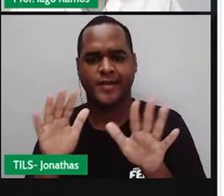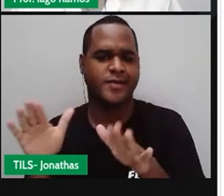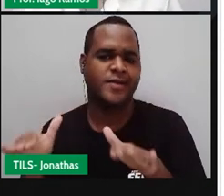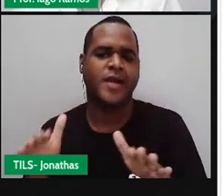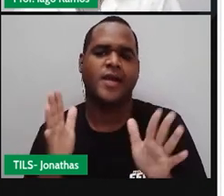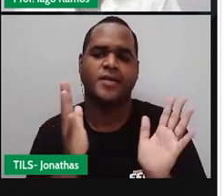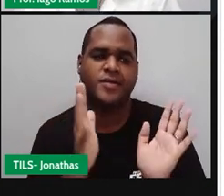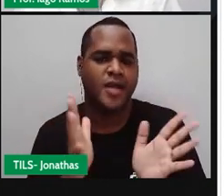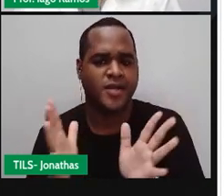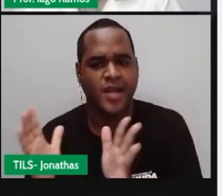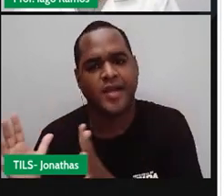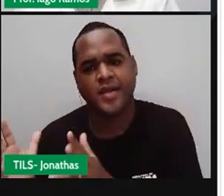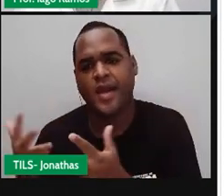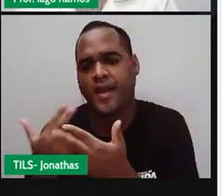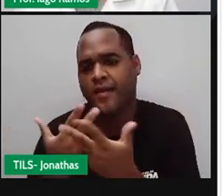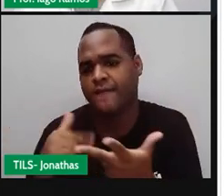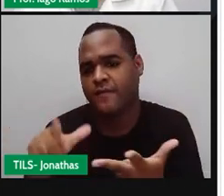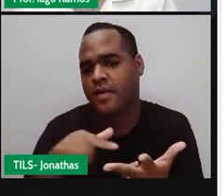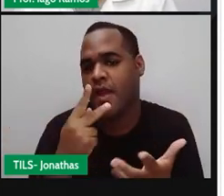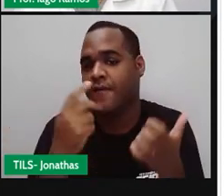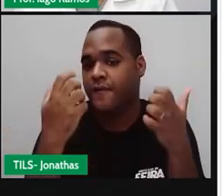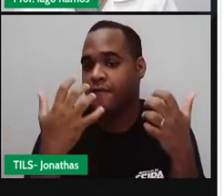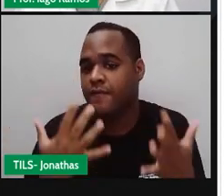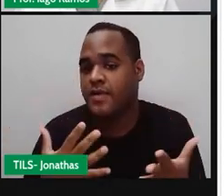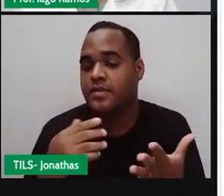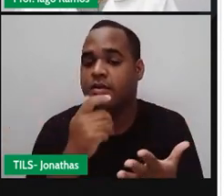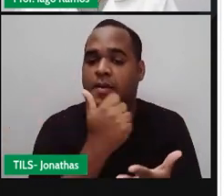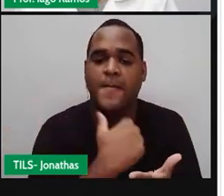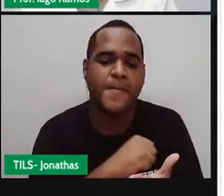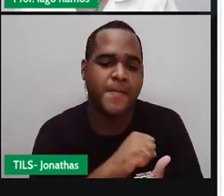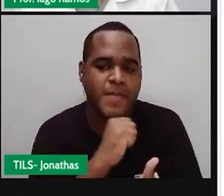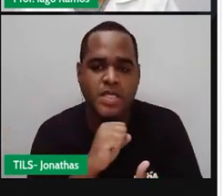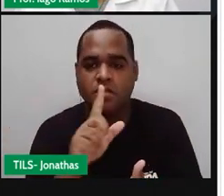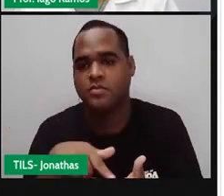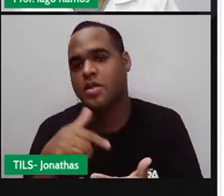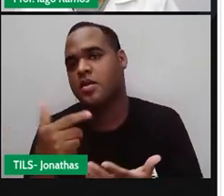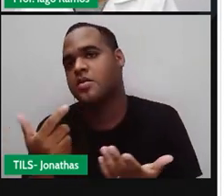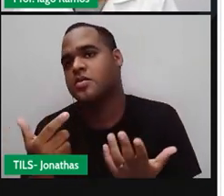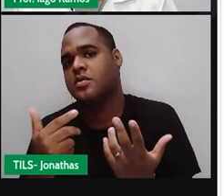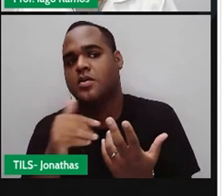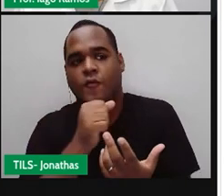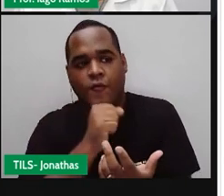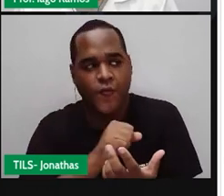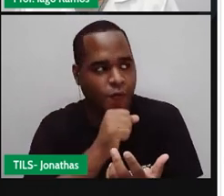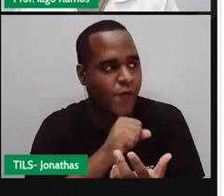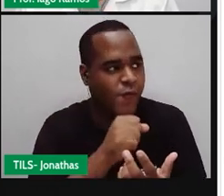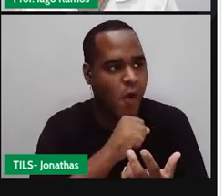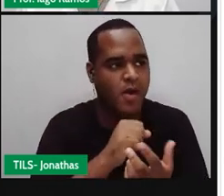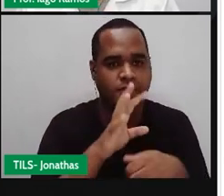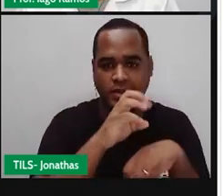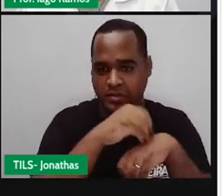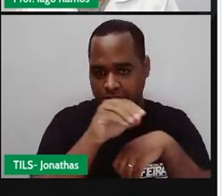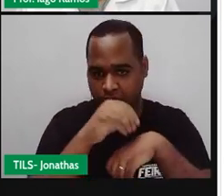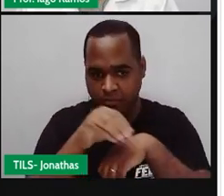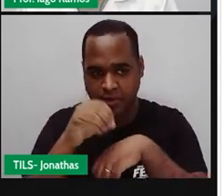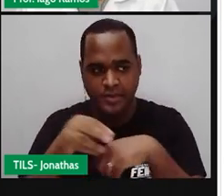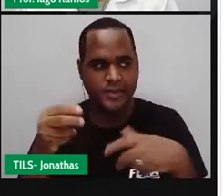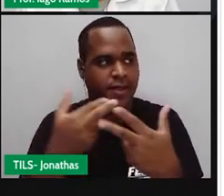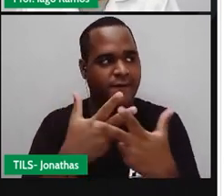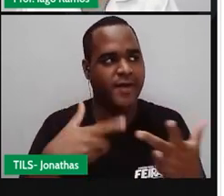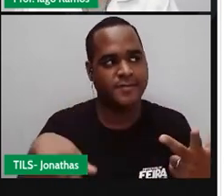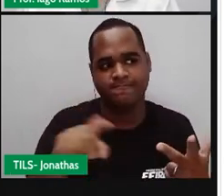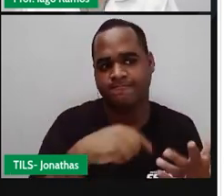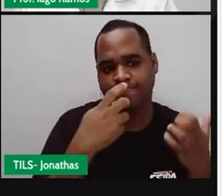muito nas receitas da minha mamãe nas receitas da minha vovó aparecer esses